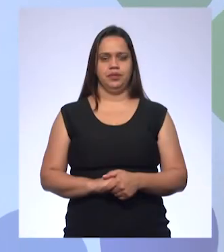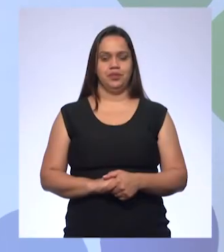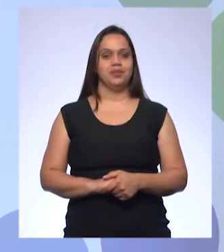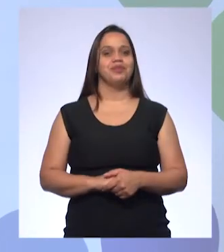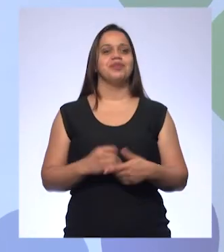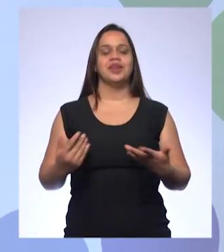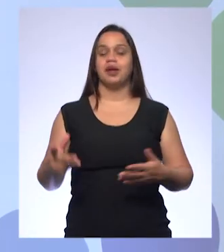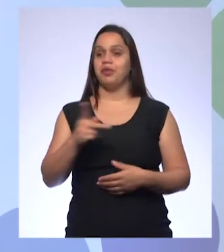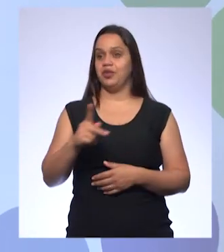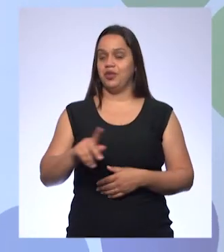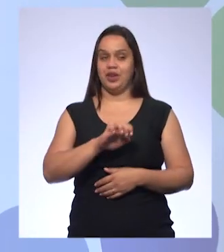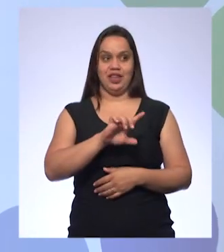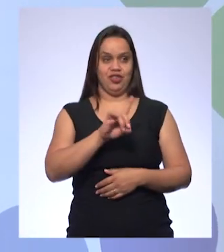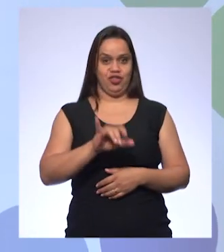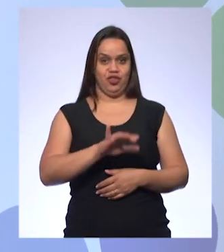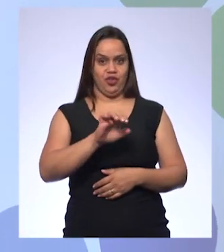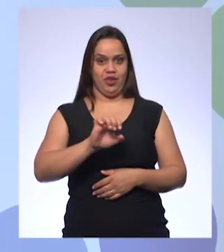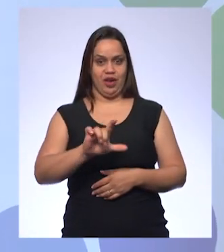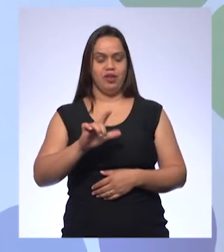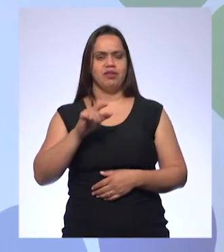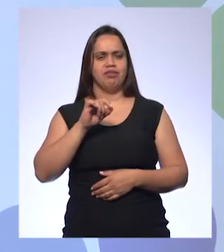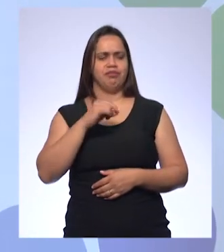Edjo, você gostou dessa